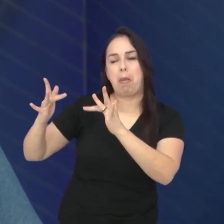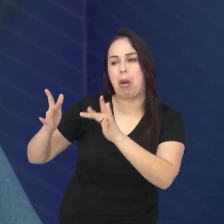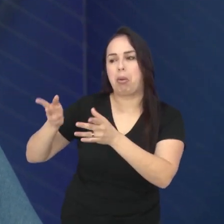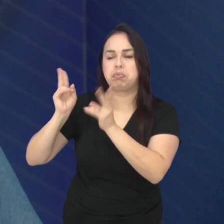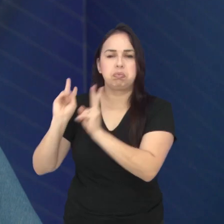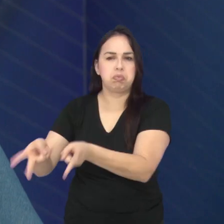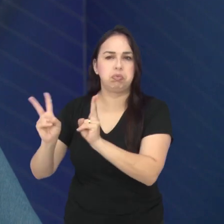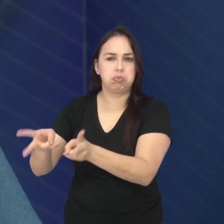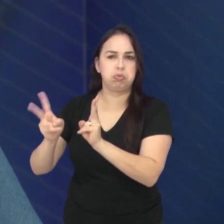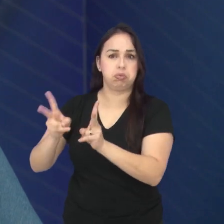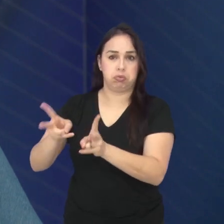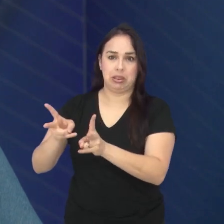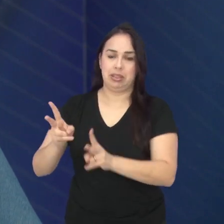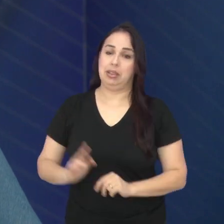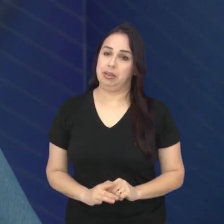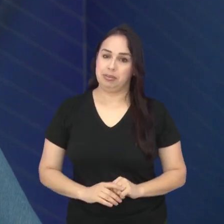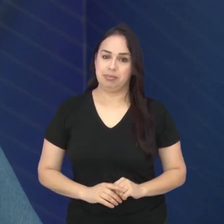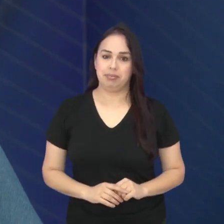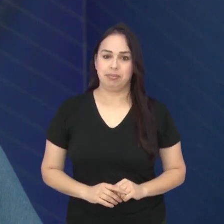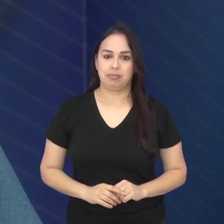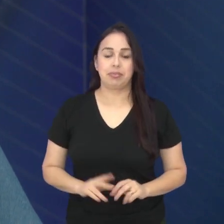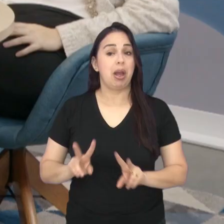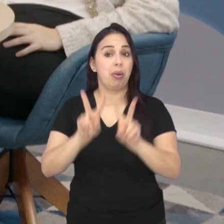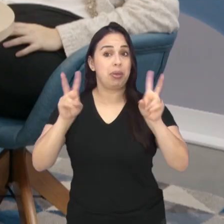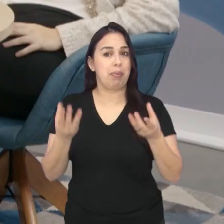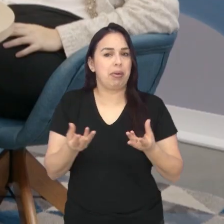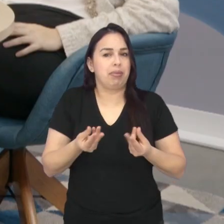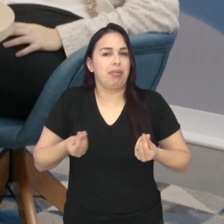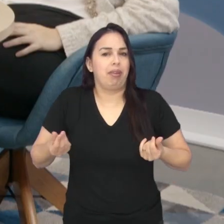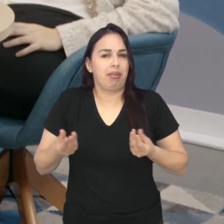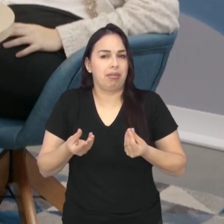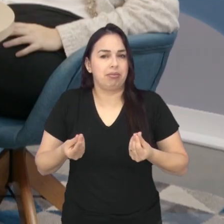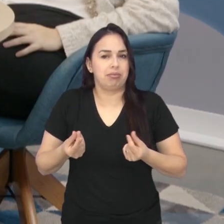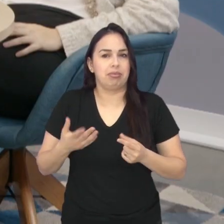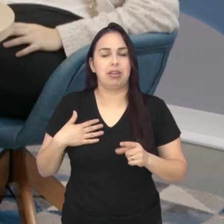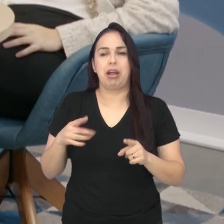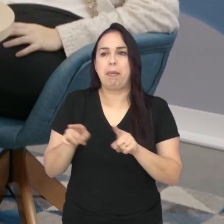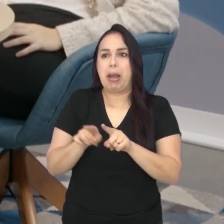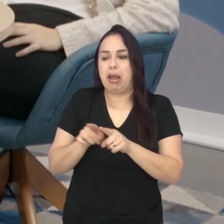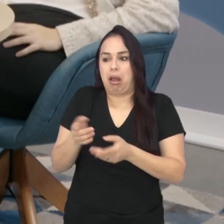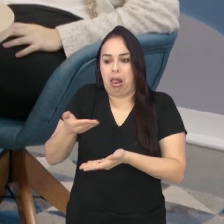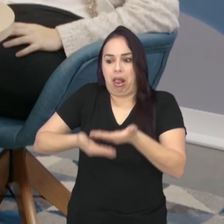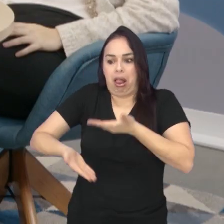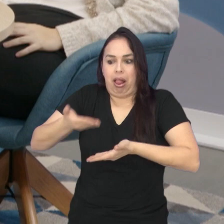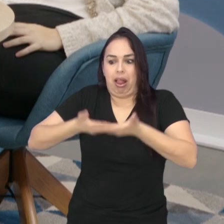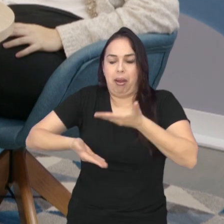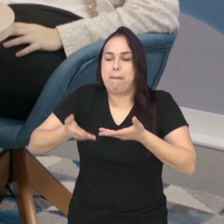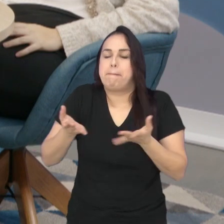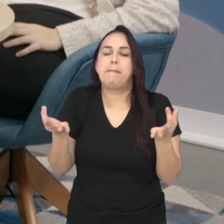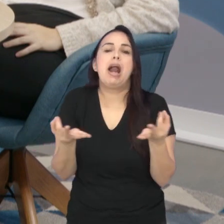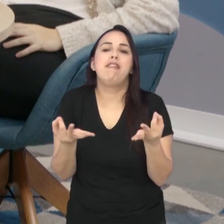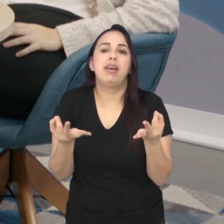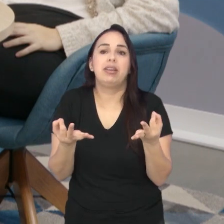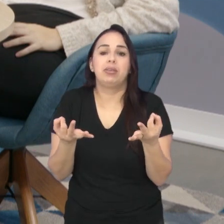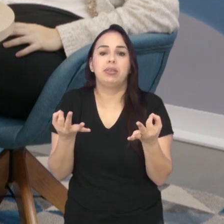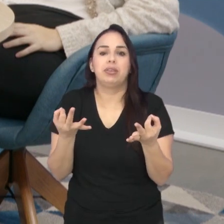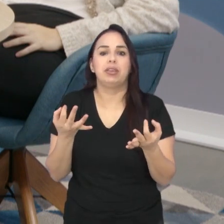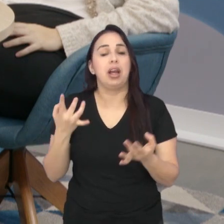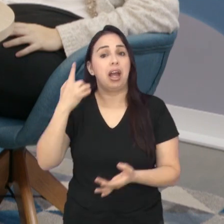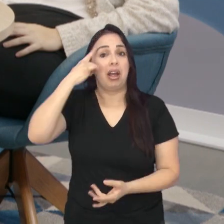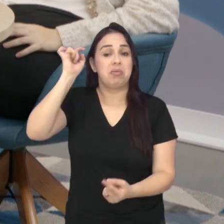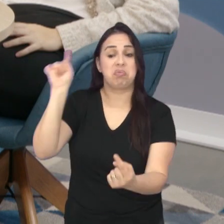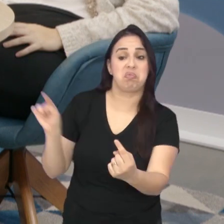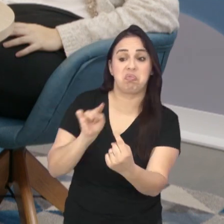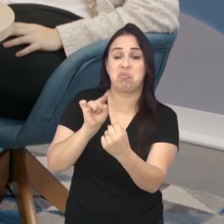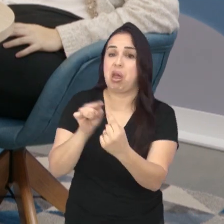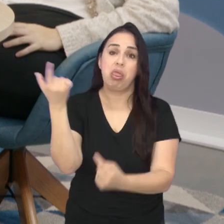para seres finitos como nós. E essa pressão do relacionamento perfeito, interminável, é um ideal inatingível